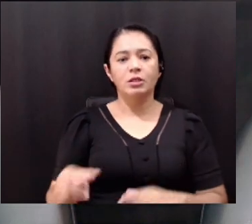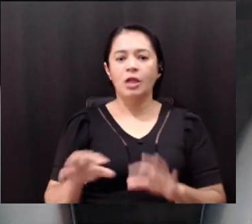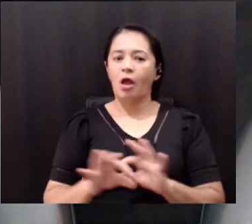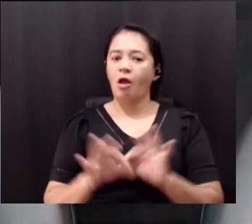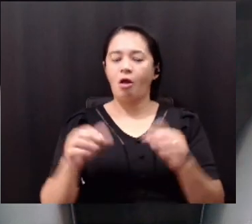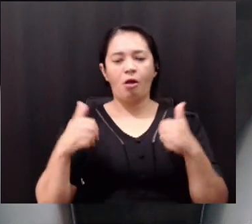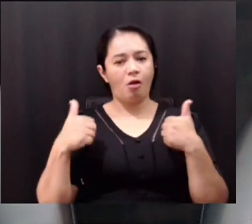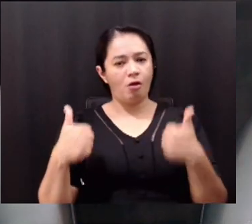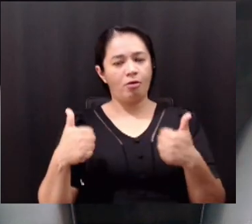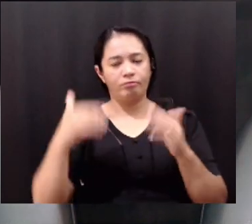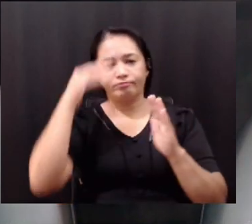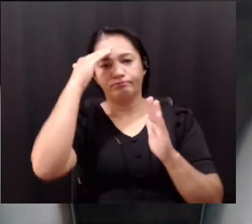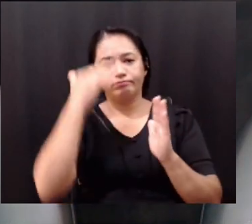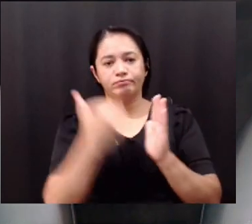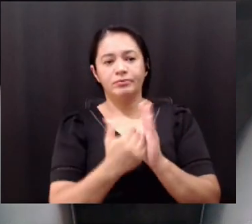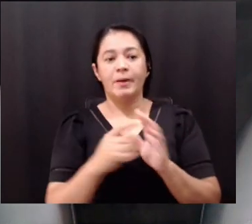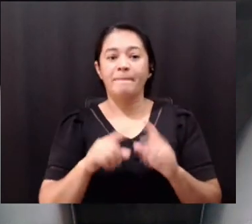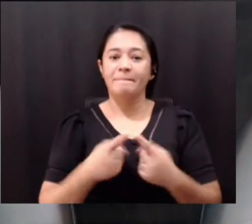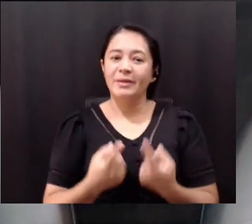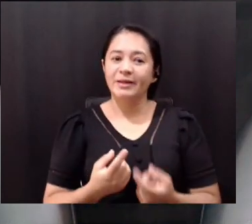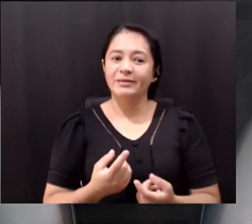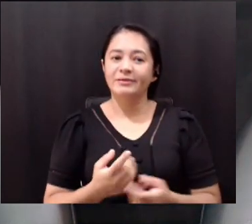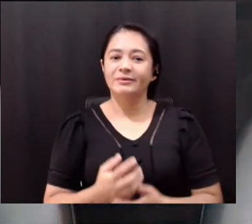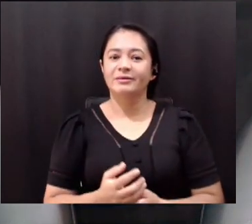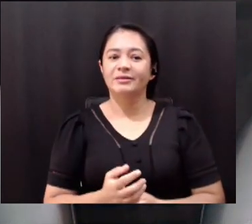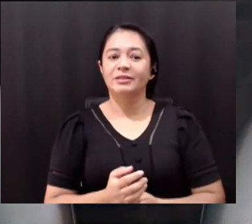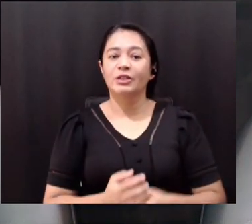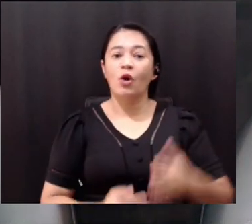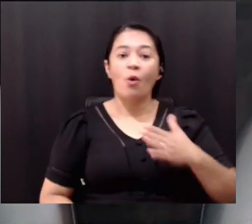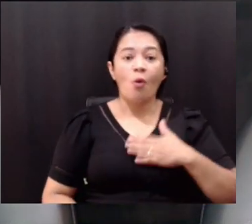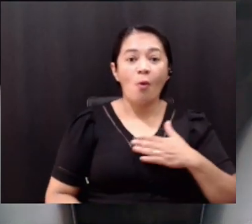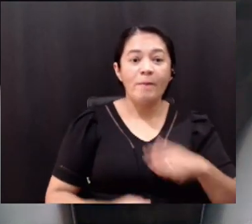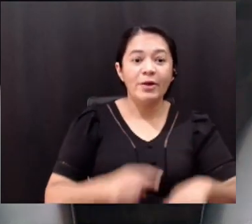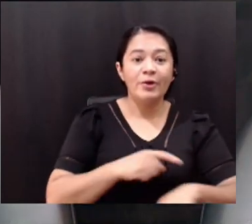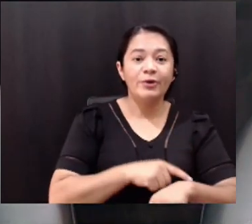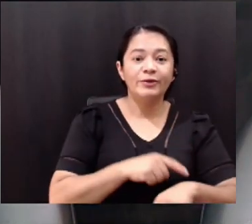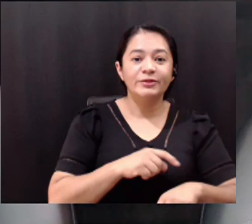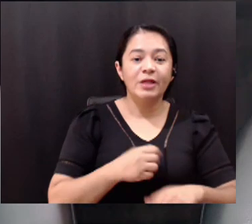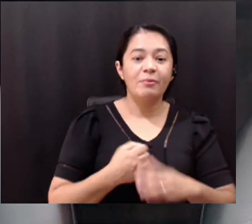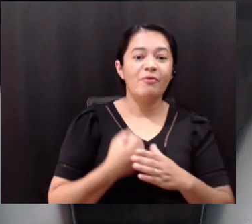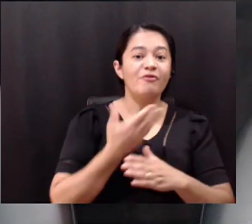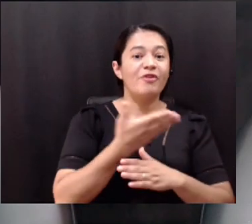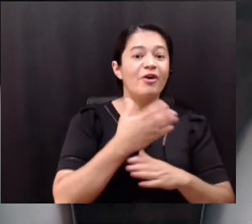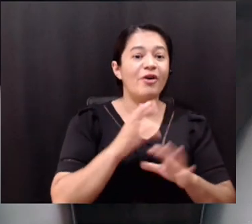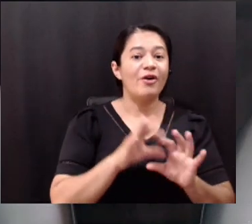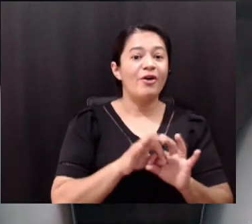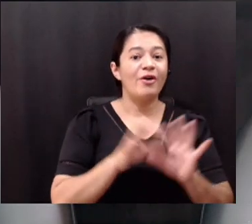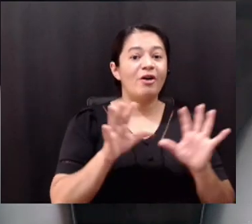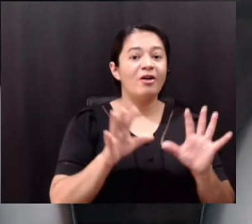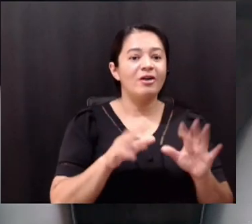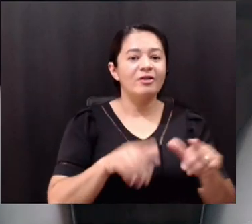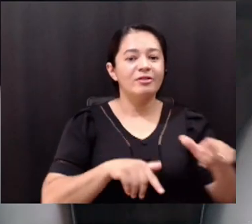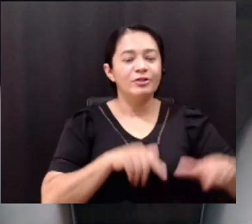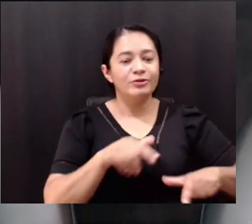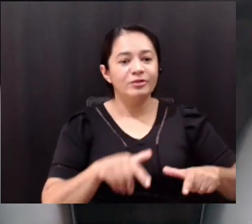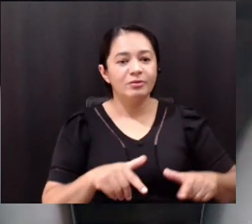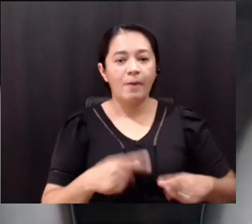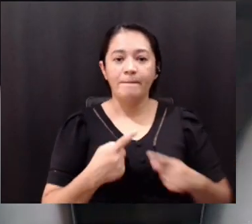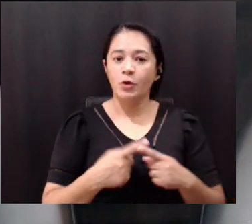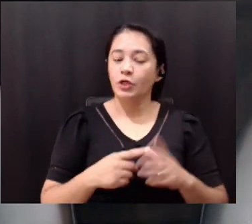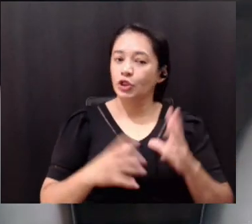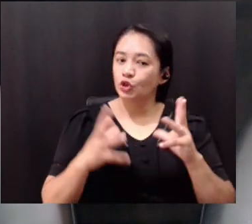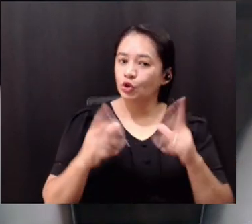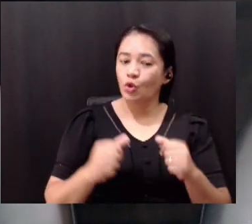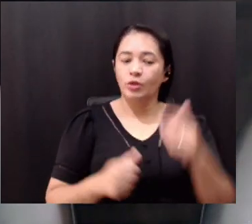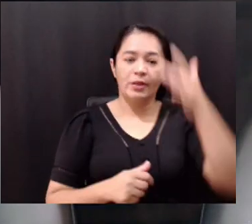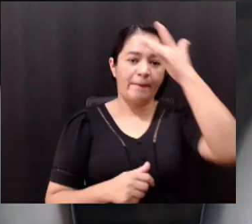com isso. Agora, o que eu faço do meu tempo livre quando estou fora do trabalho? porque todo mundo tem problemas, todo mundo passa por